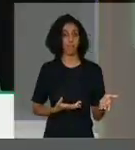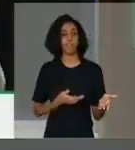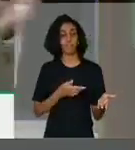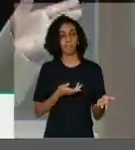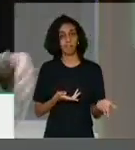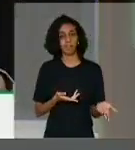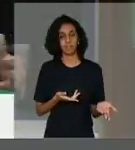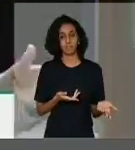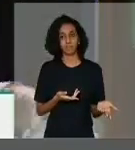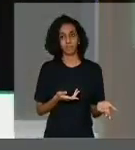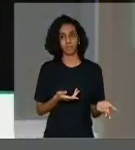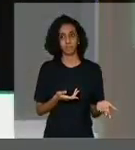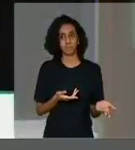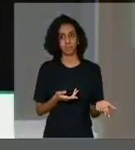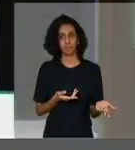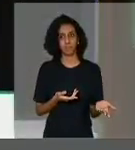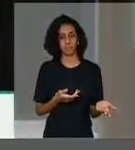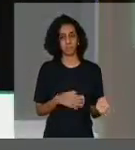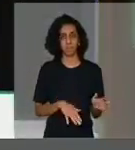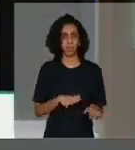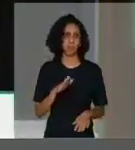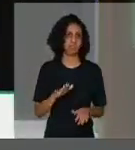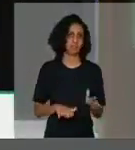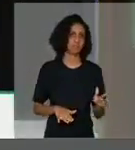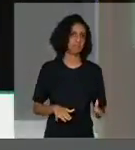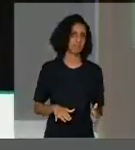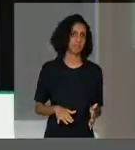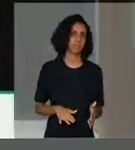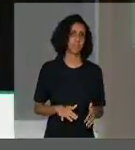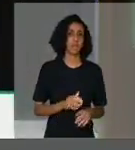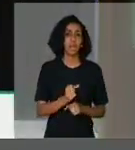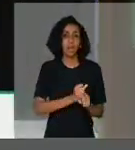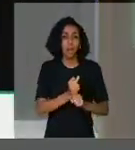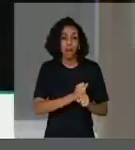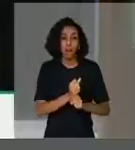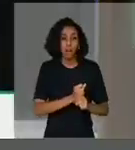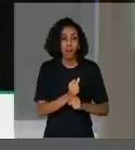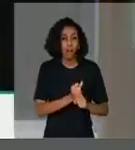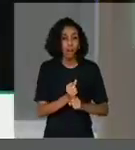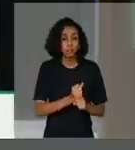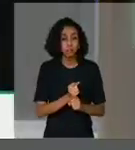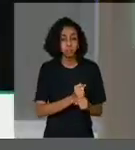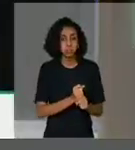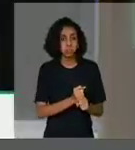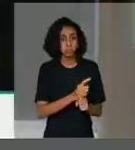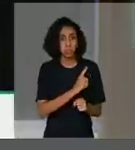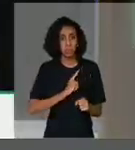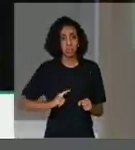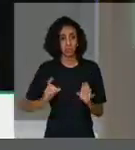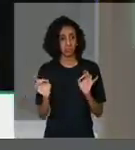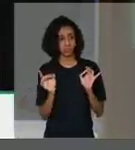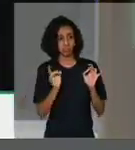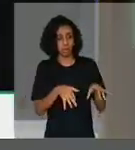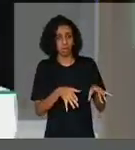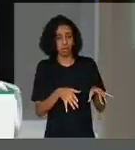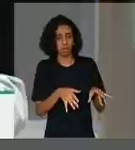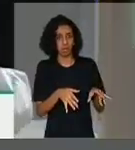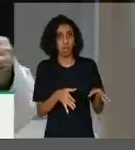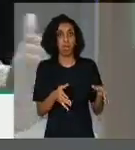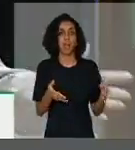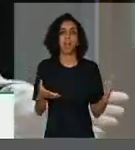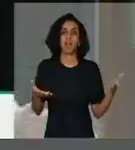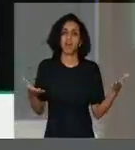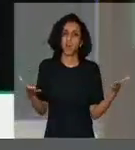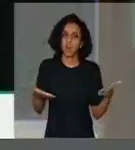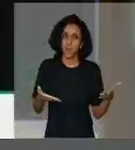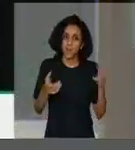por dezenas ou talvez até centenas de anos abandonadas pelo estado da Bahia e que hoje é um